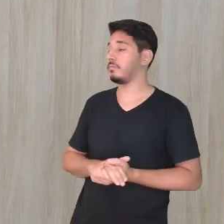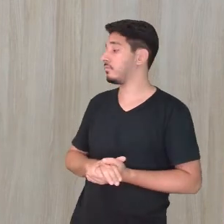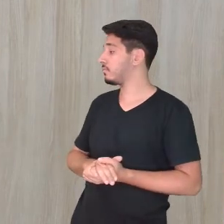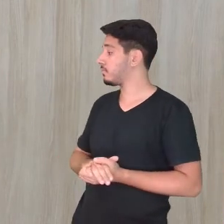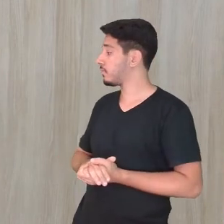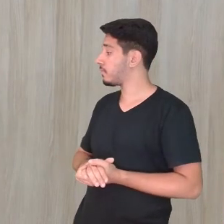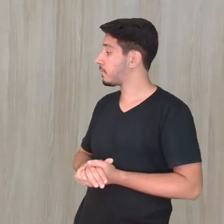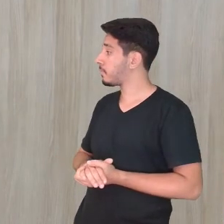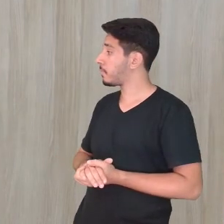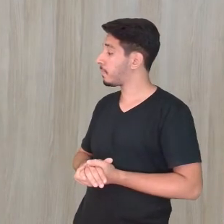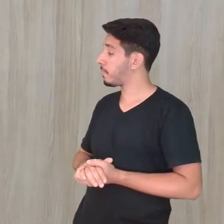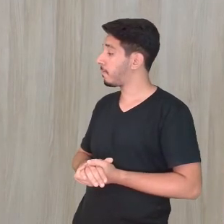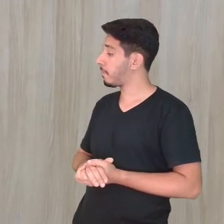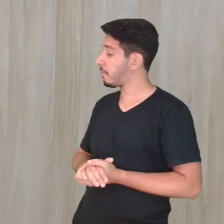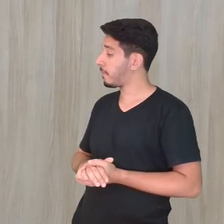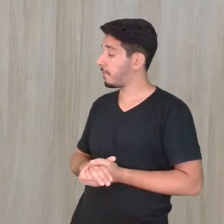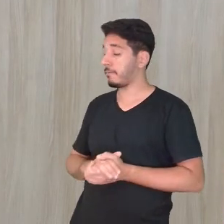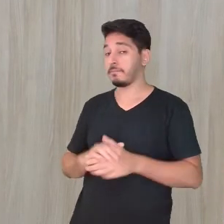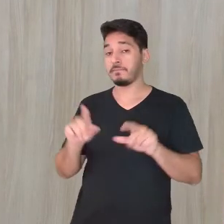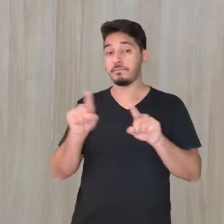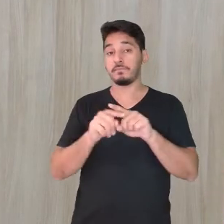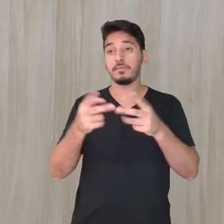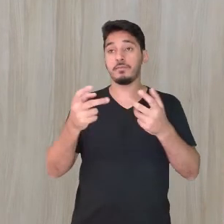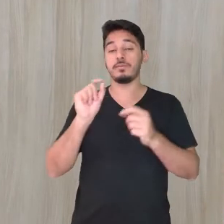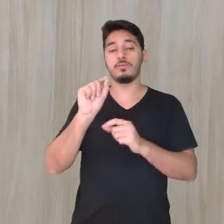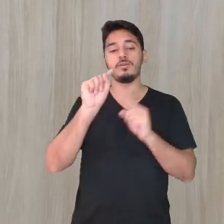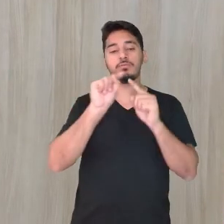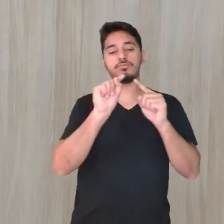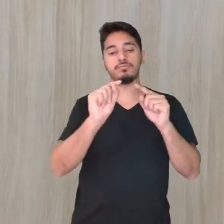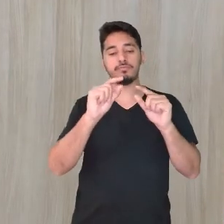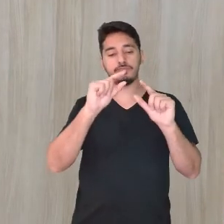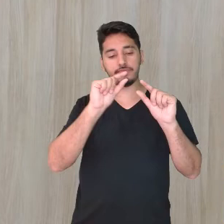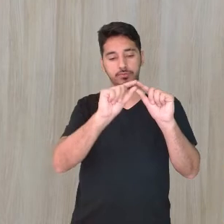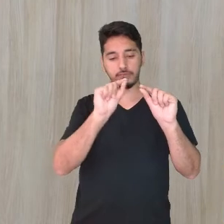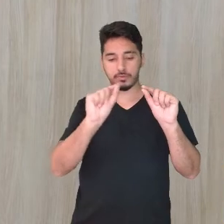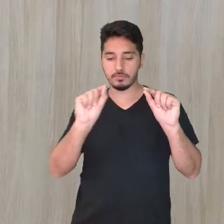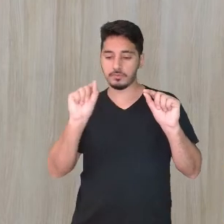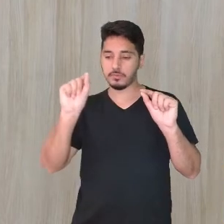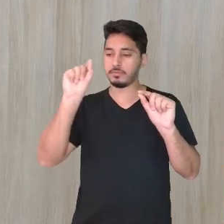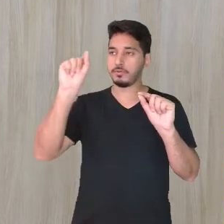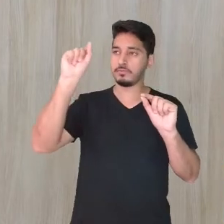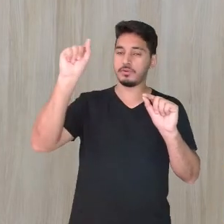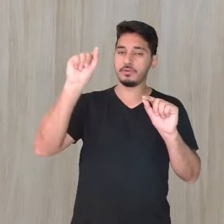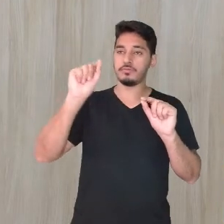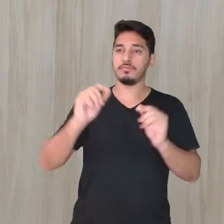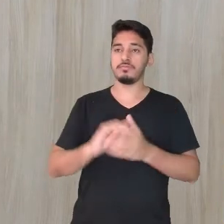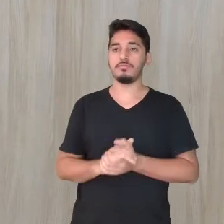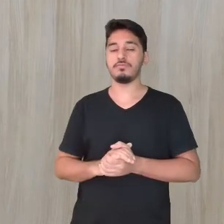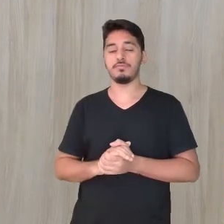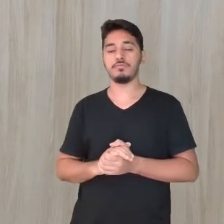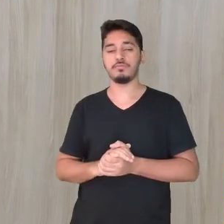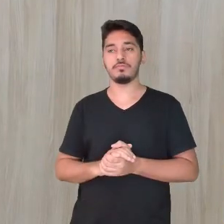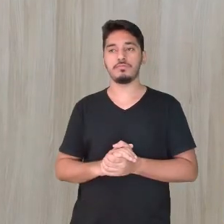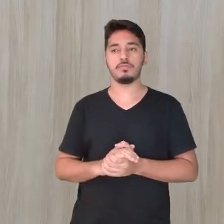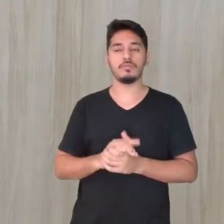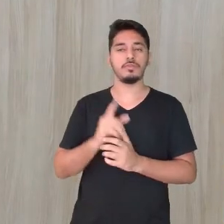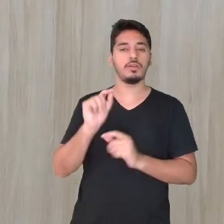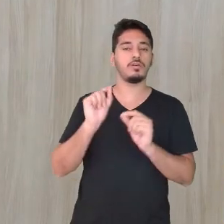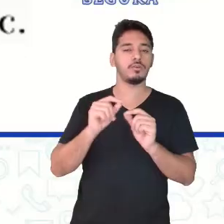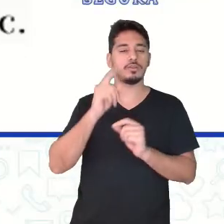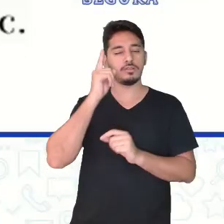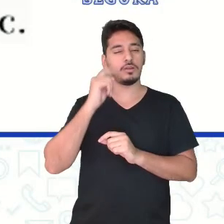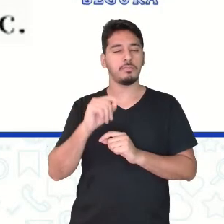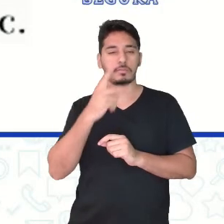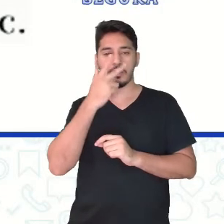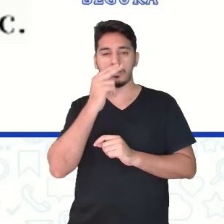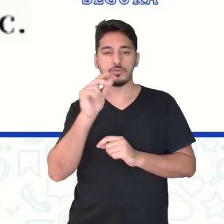disso. Também a gente vai observar agora com pontinhos, ó, montando a sequência de, digamos assim, L ao contrário,